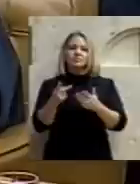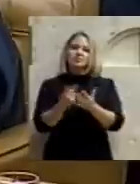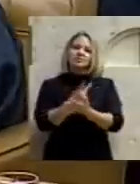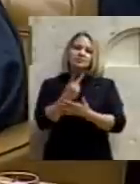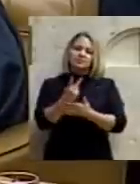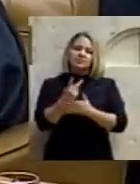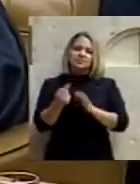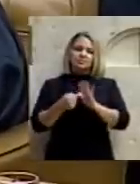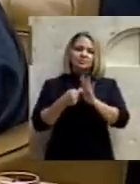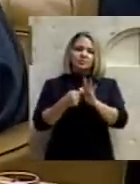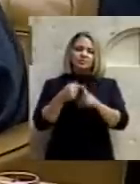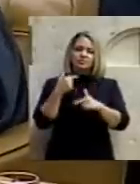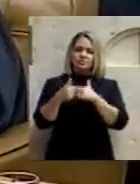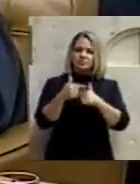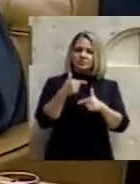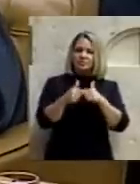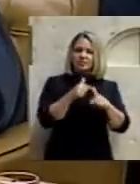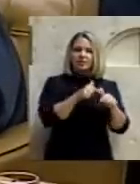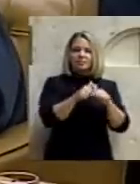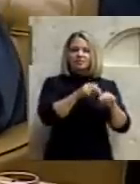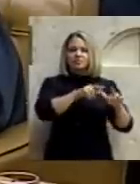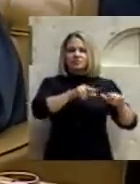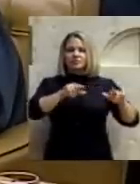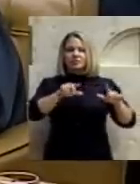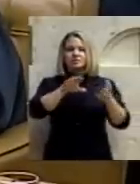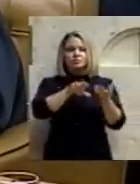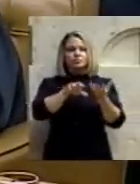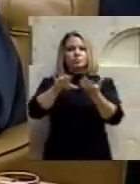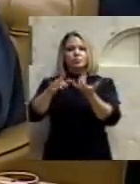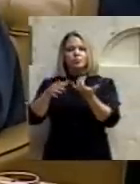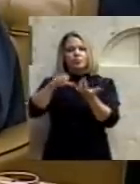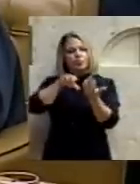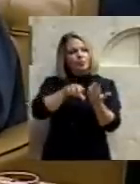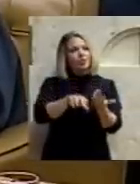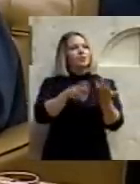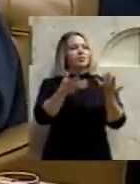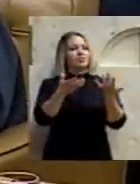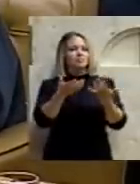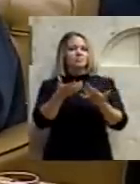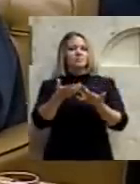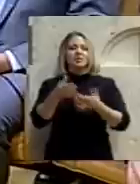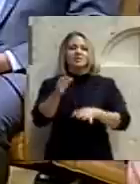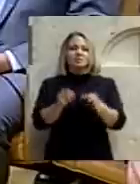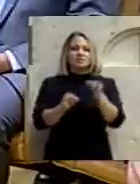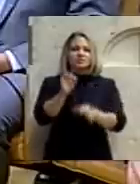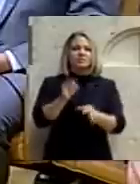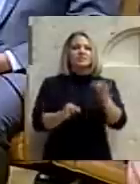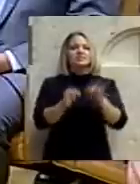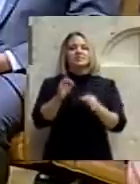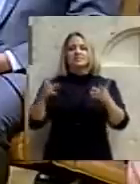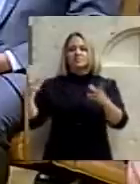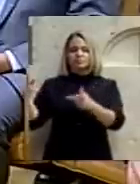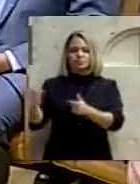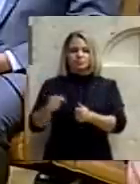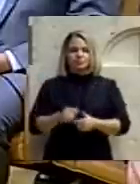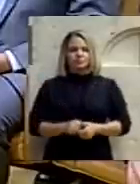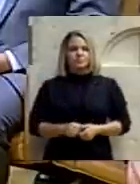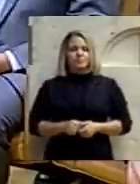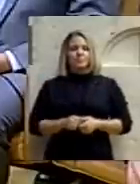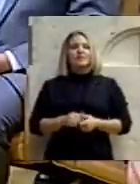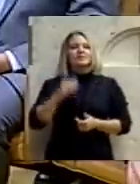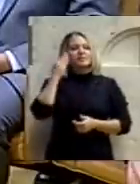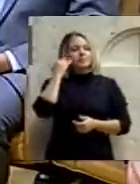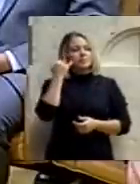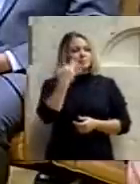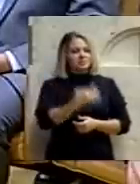sufocar a esfera de atuação dos demais poderes, convida-os a um debate democraticamente frutífero.